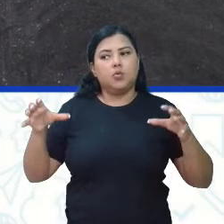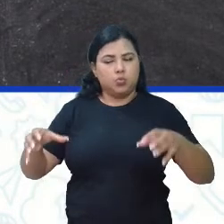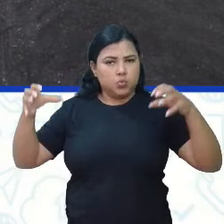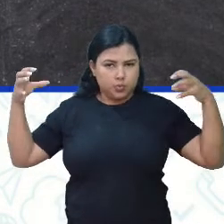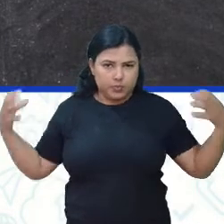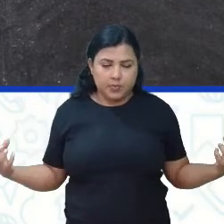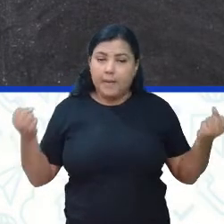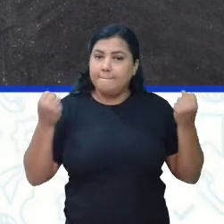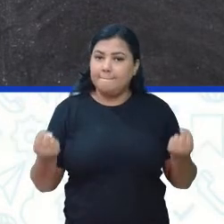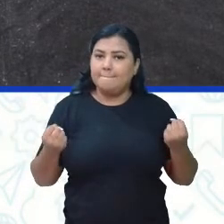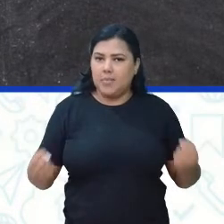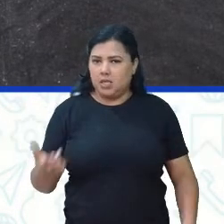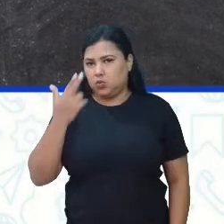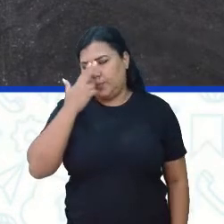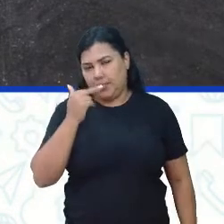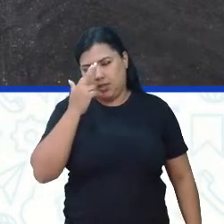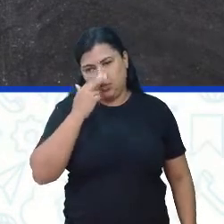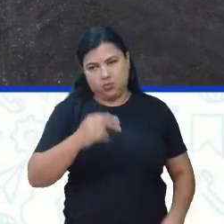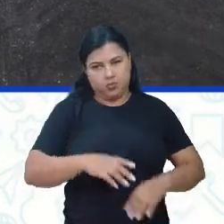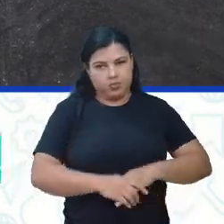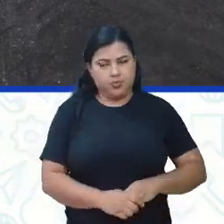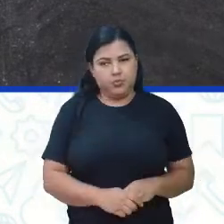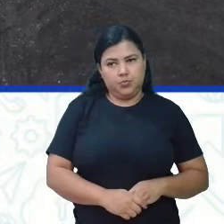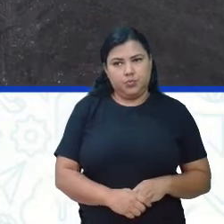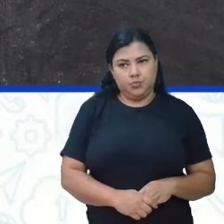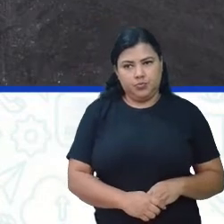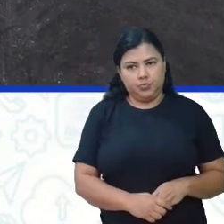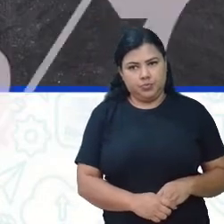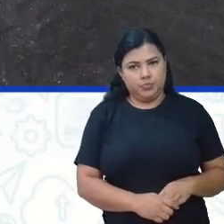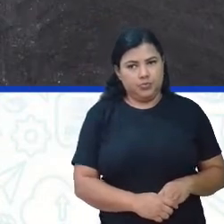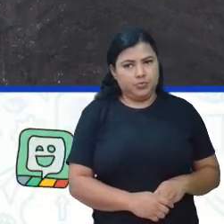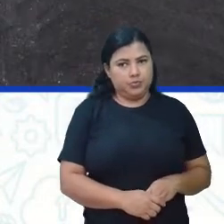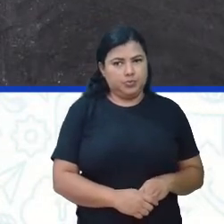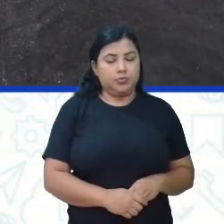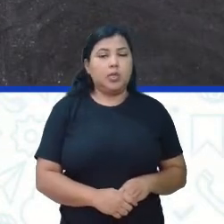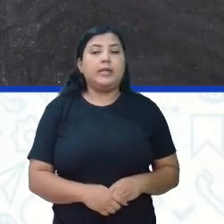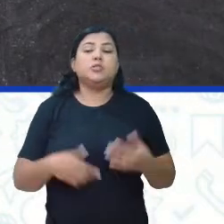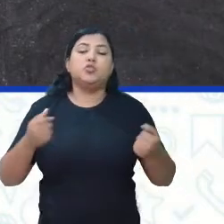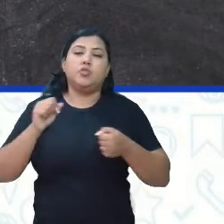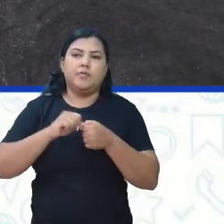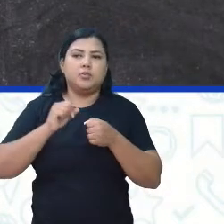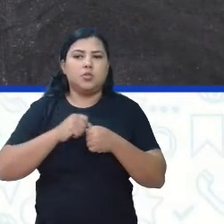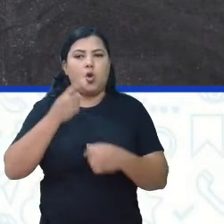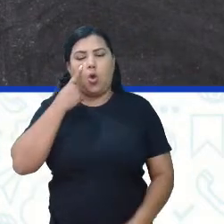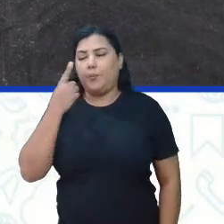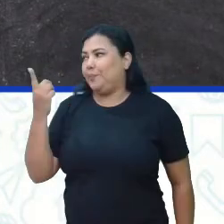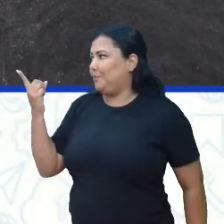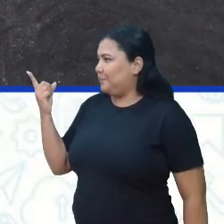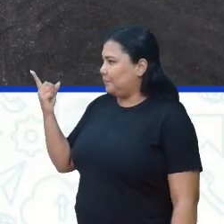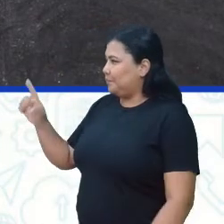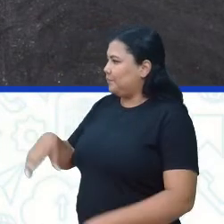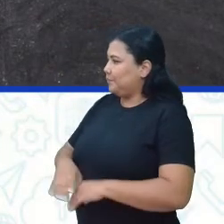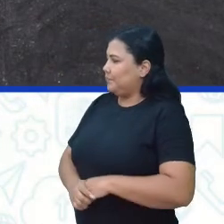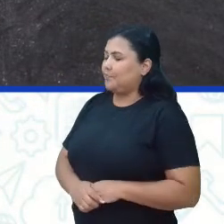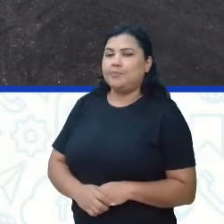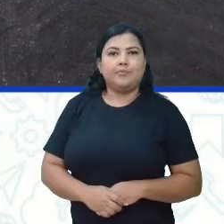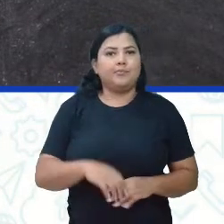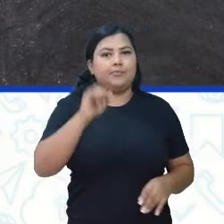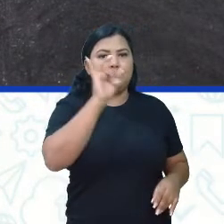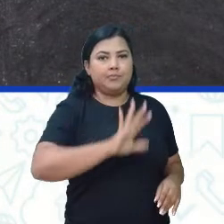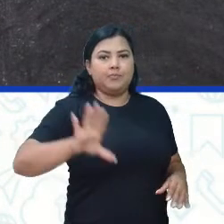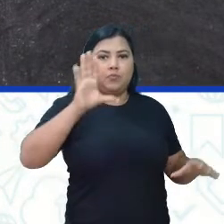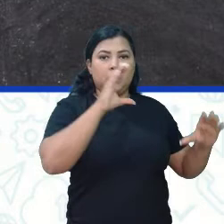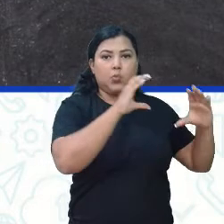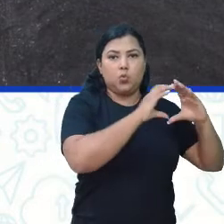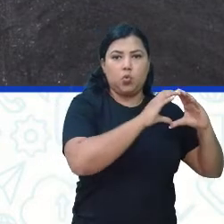tirar pesos iguais de cada um dos lados da balança. Feito isso, olha o que é que eu fiquei com essa imagem, ou seja, 2